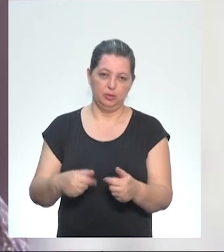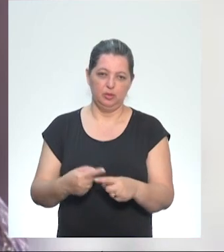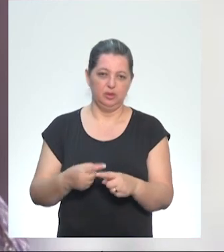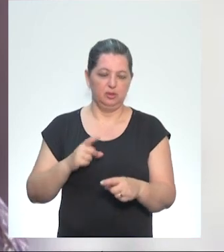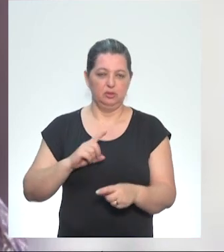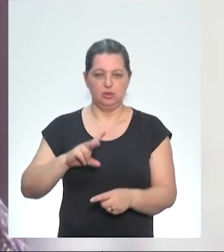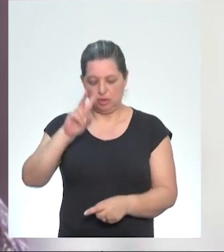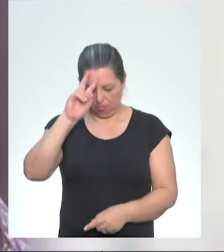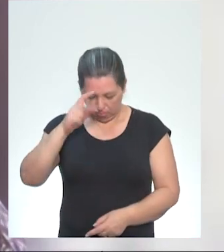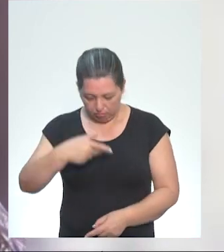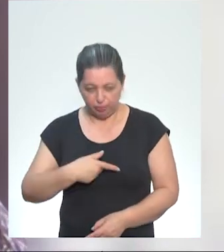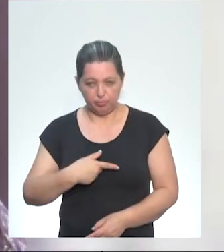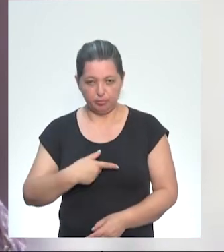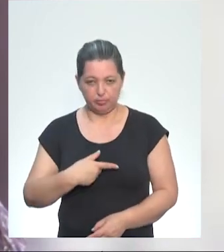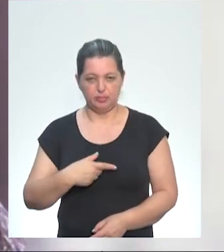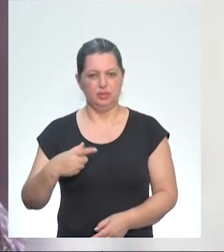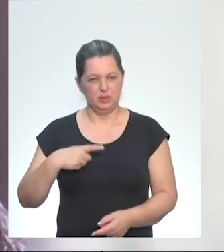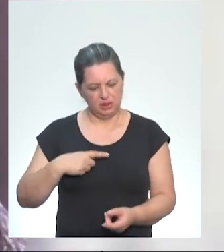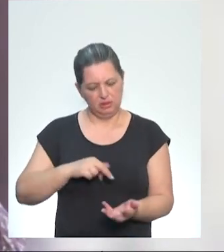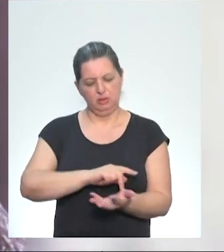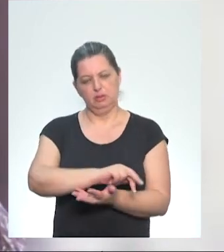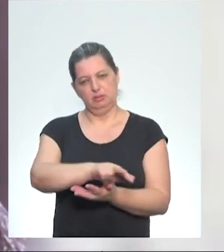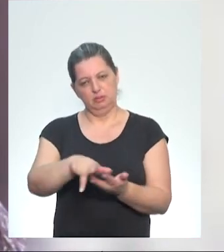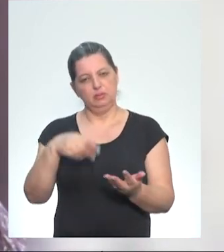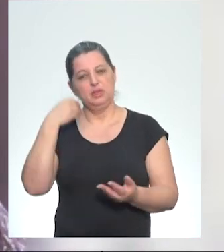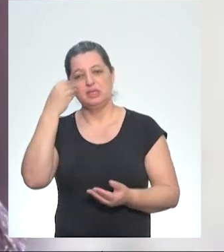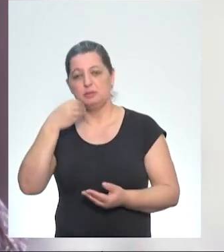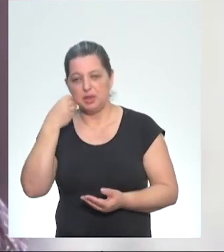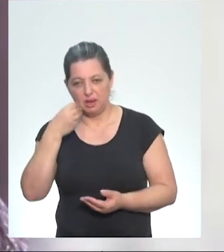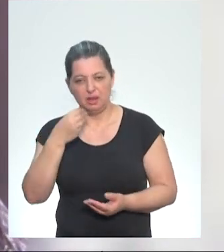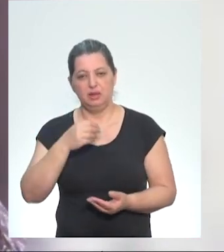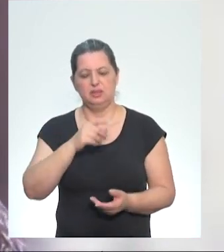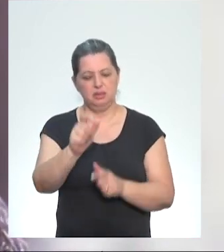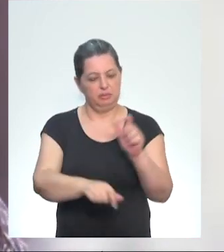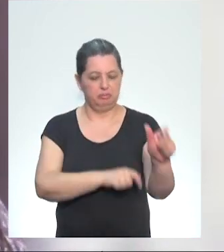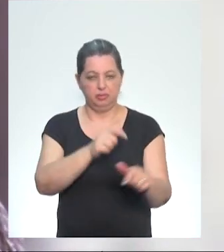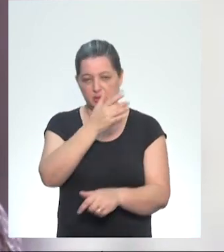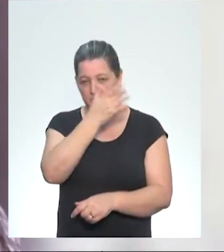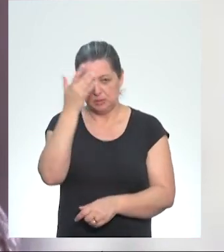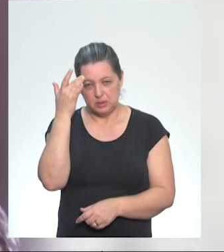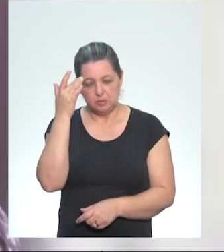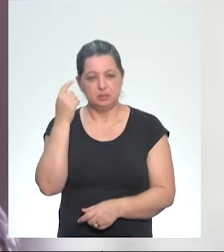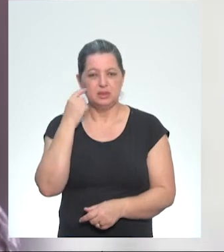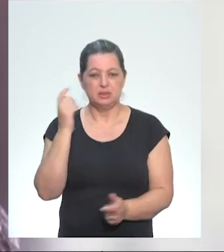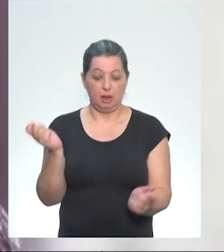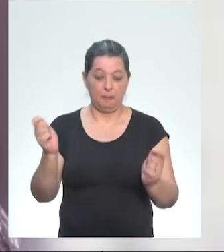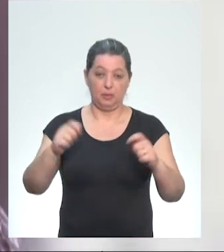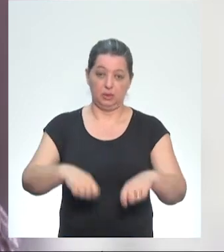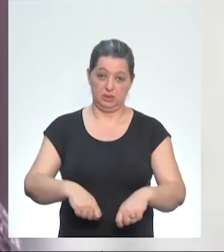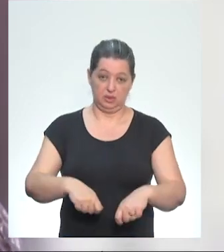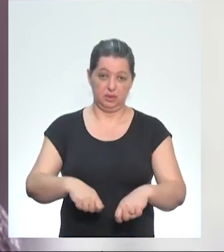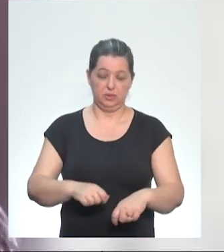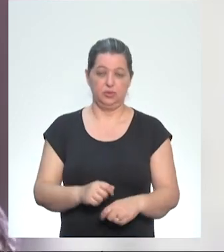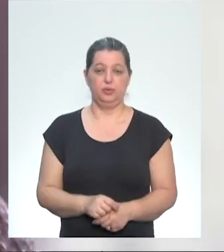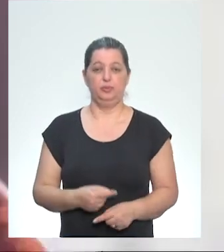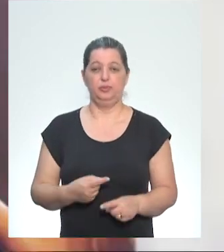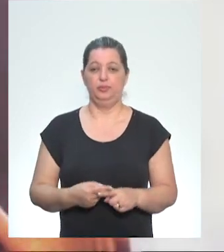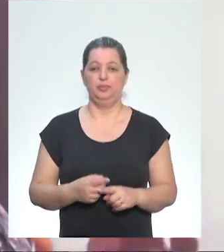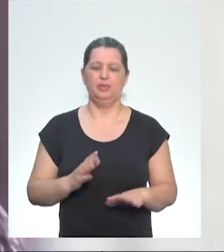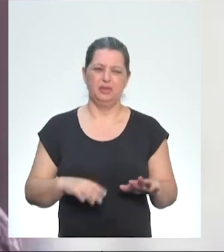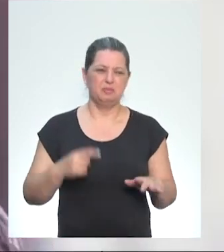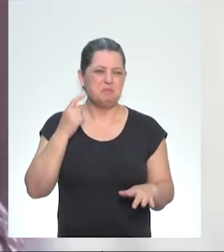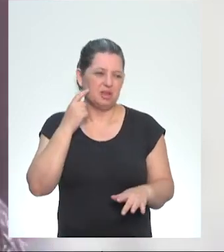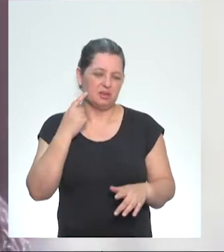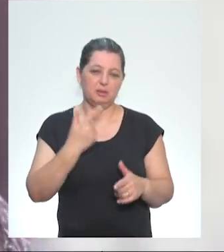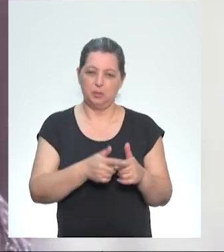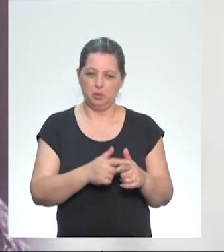e tem experiências diversas, de pessoas diversas, né? Se a gente para pensar em capacitismo, né? Que aí é um problema, então a gente sempre